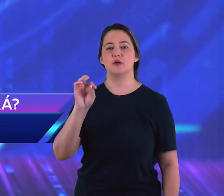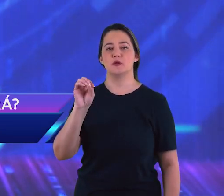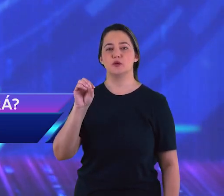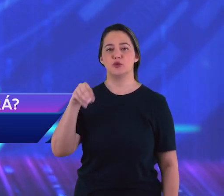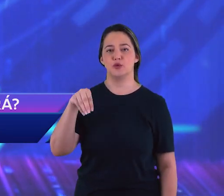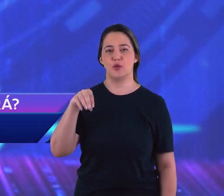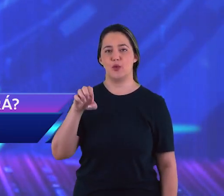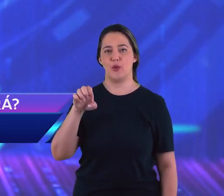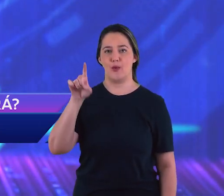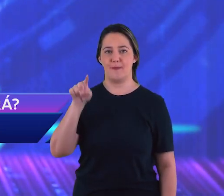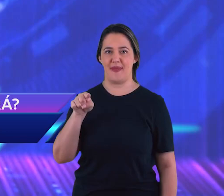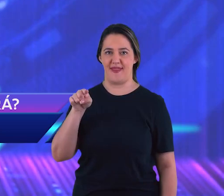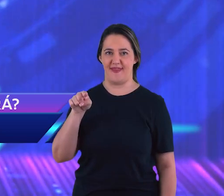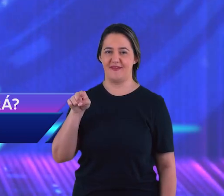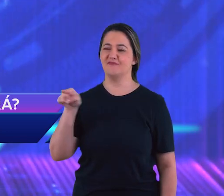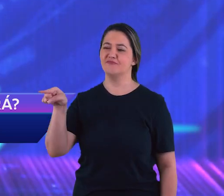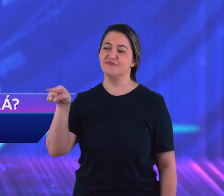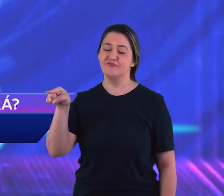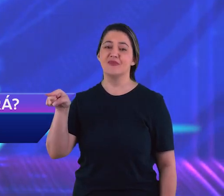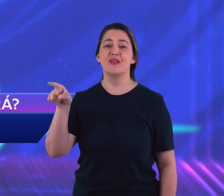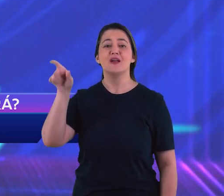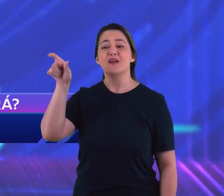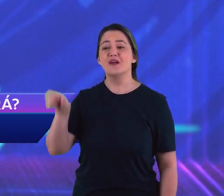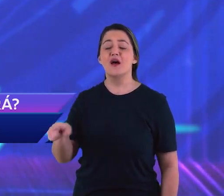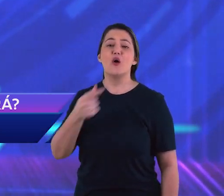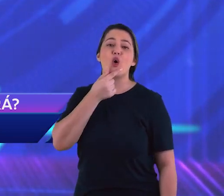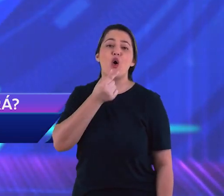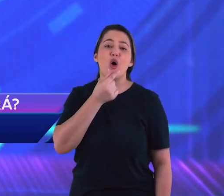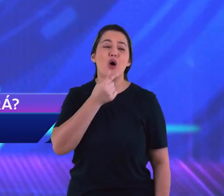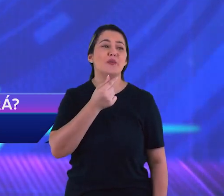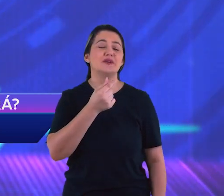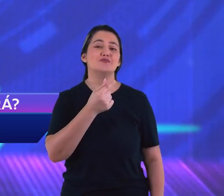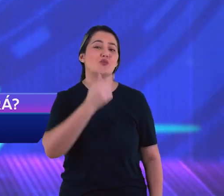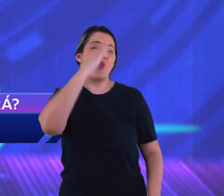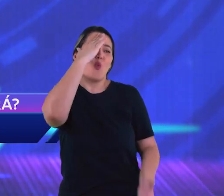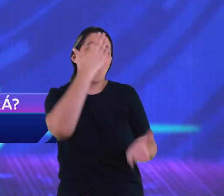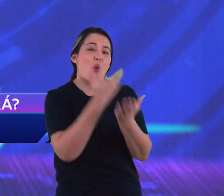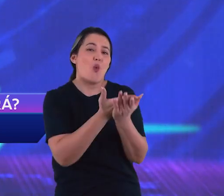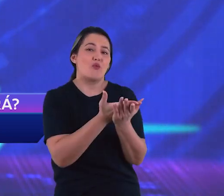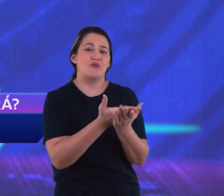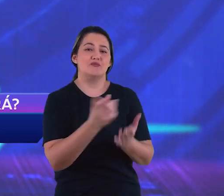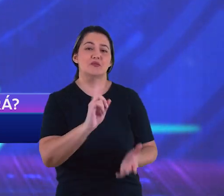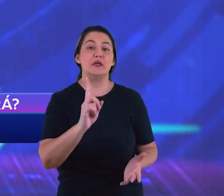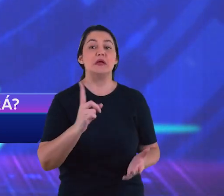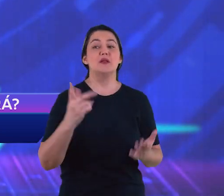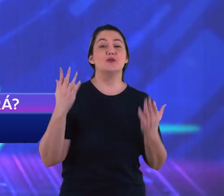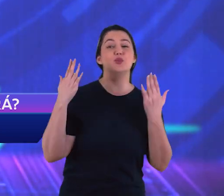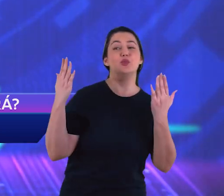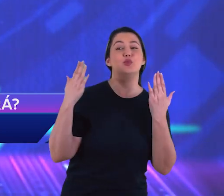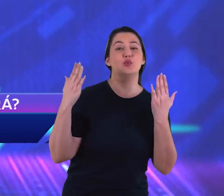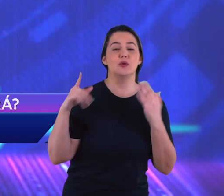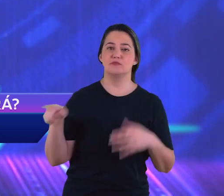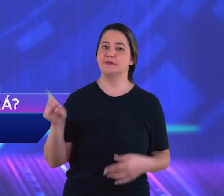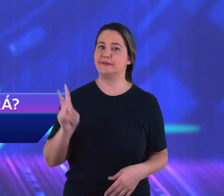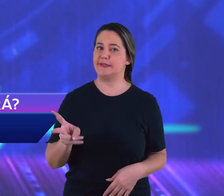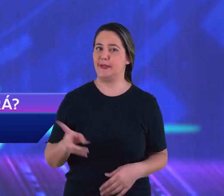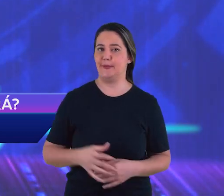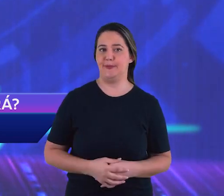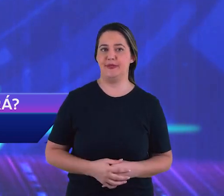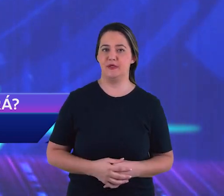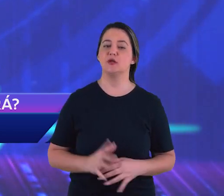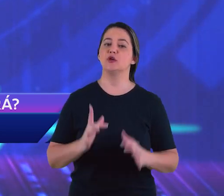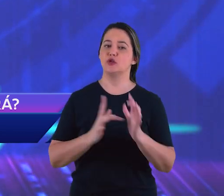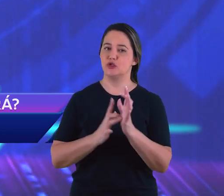homem incrédulo. Até a gente fala assim, né? Olha, não seja como Tomé, que precisa ver para crer. Você pode crer sem